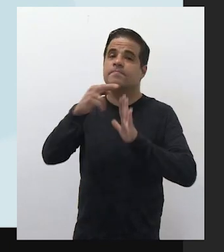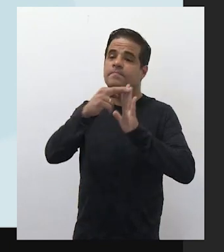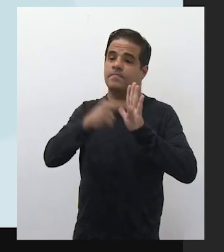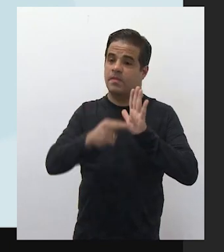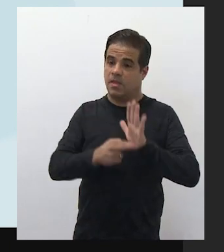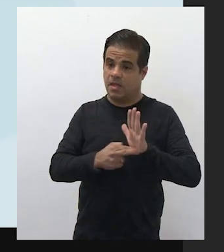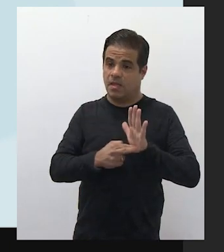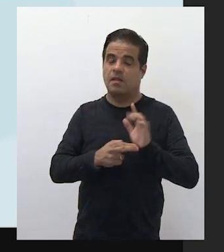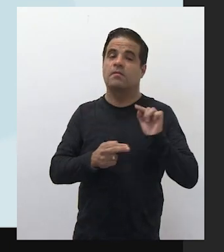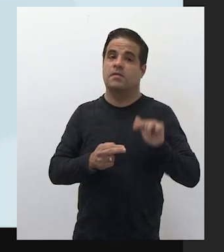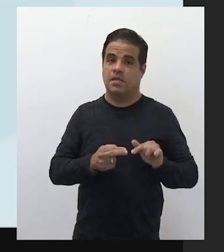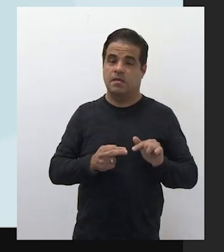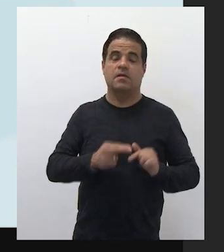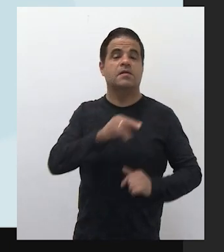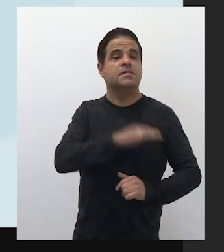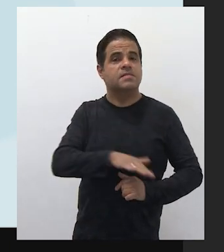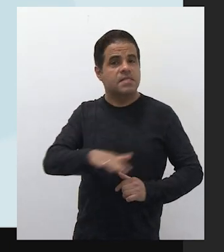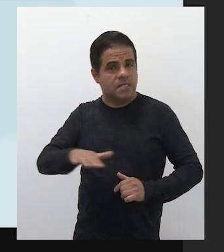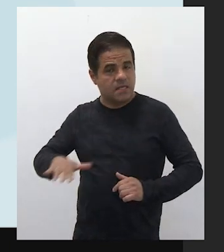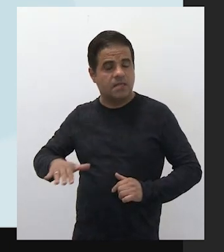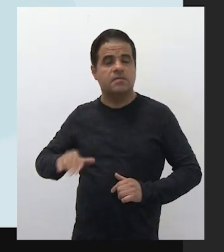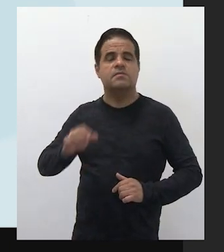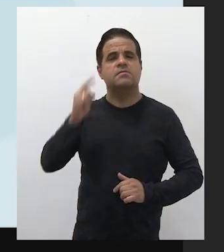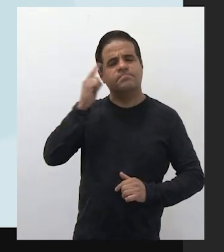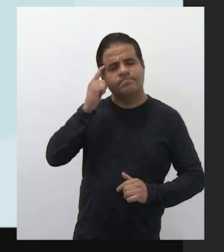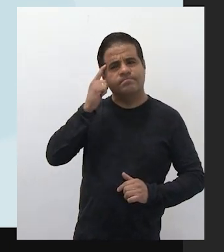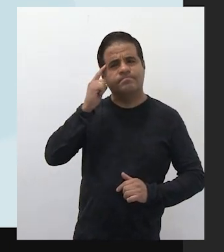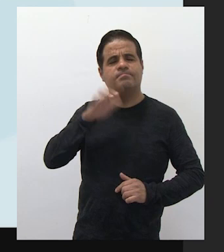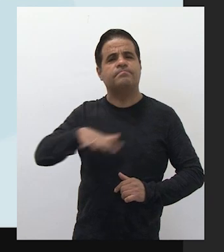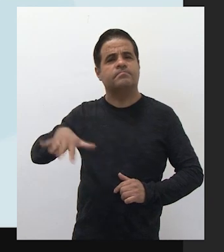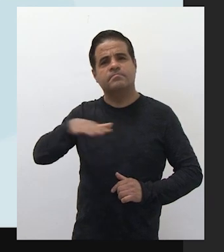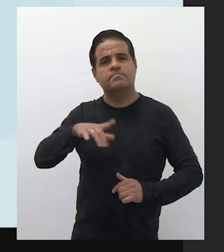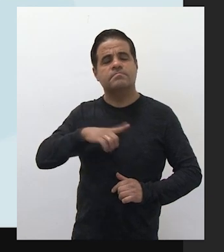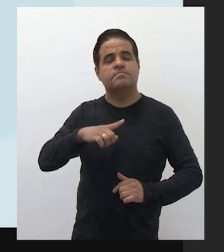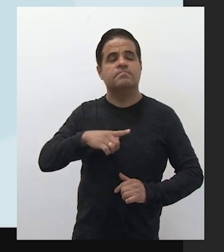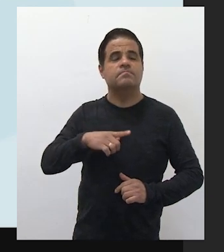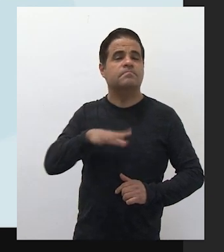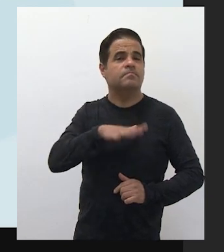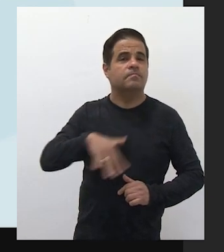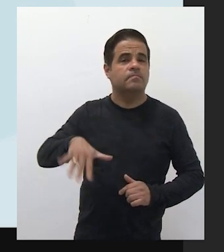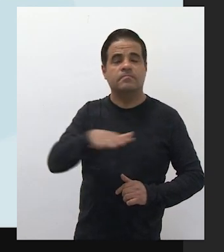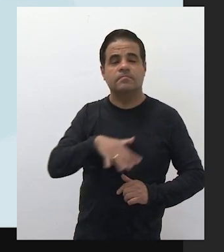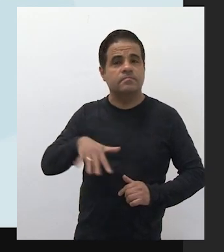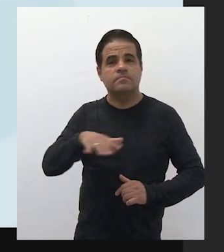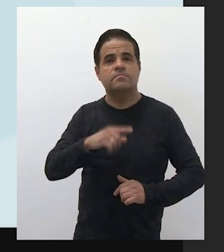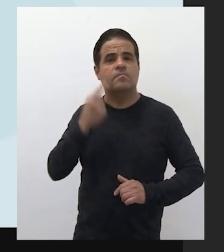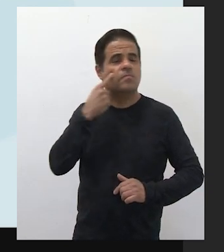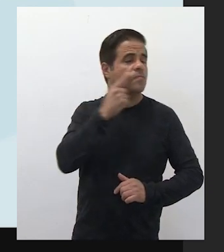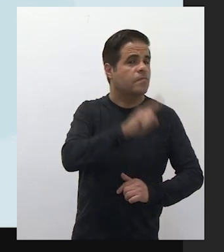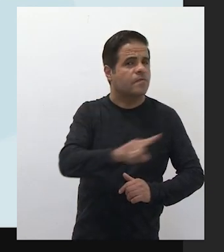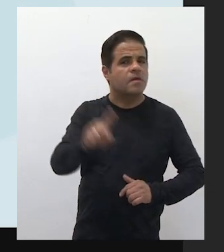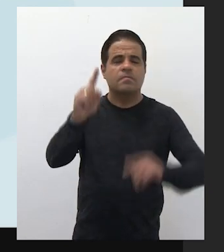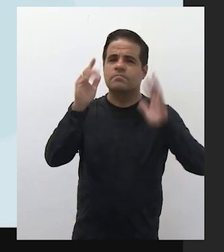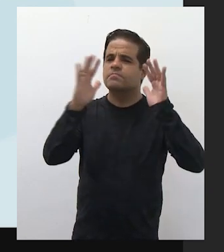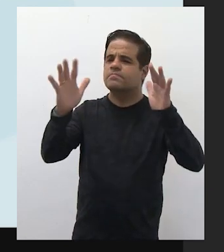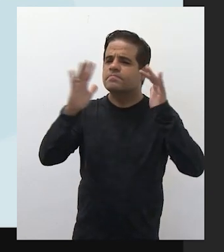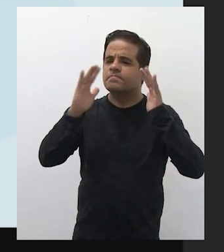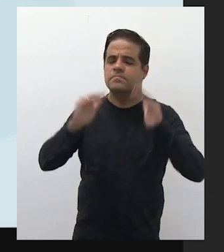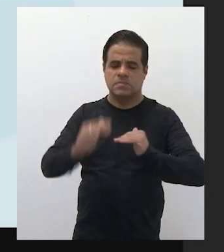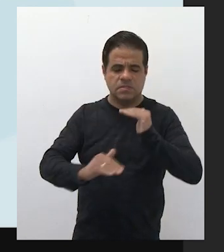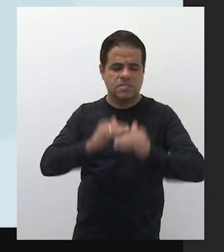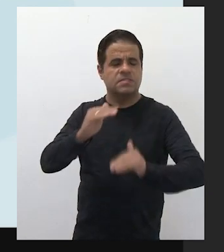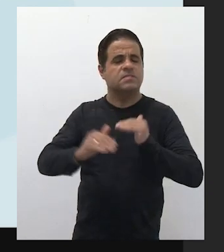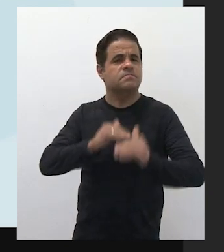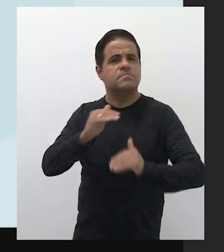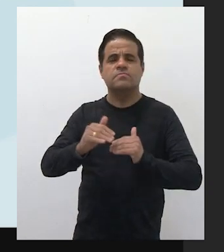essa, né? As crianças neurotípicas, pelo menos. E aí, pessoal, vejam, quando a gente pensa em crescimento, a